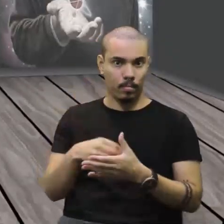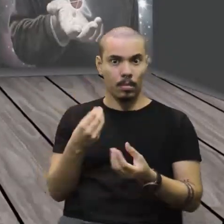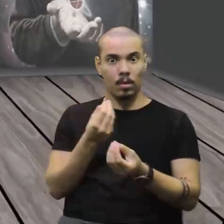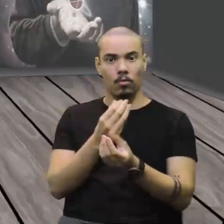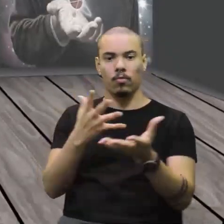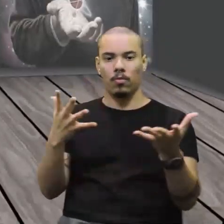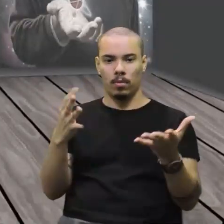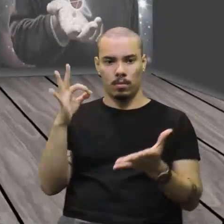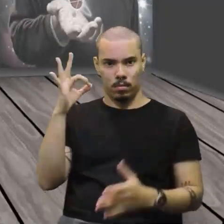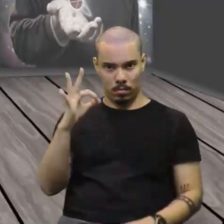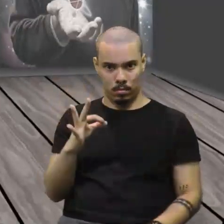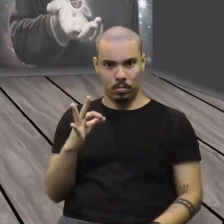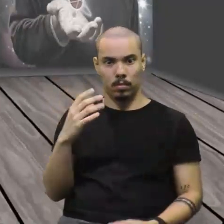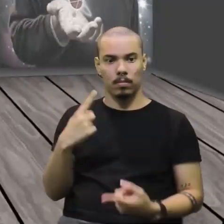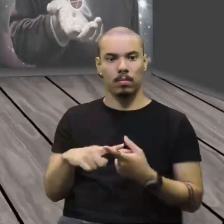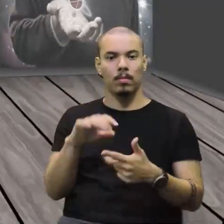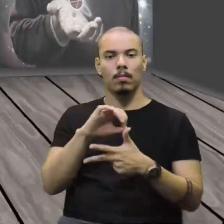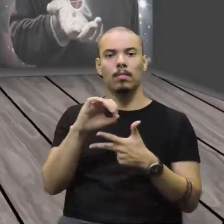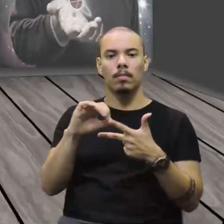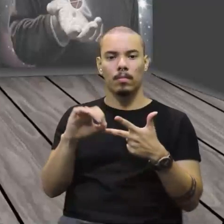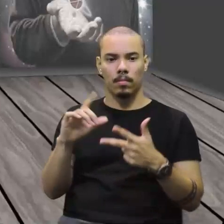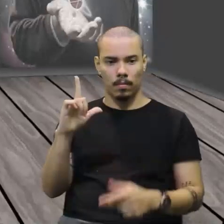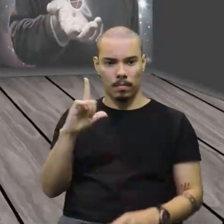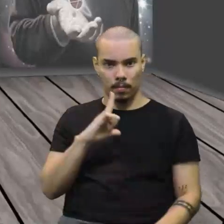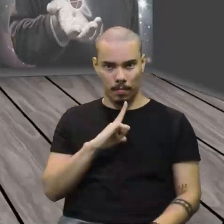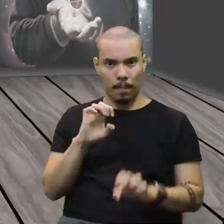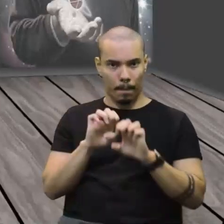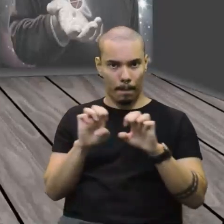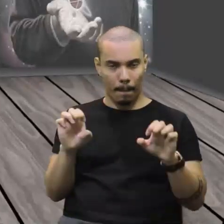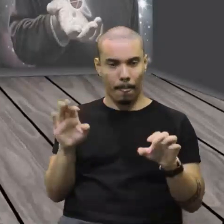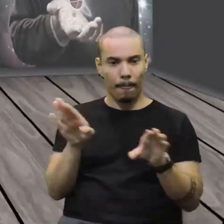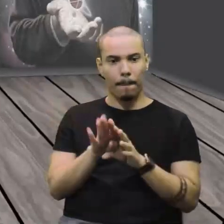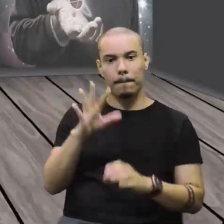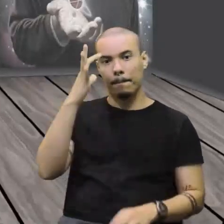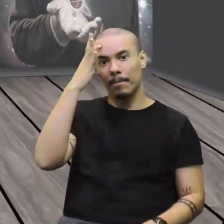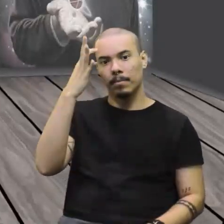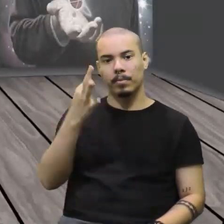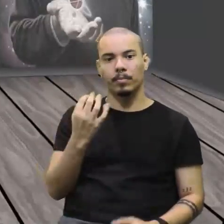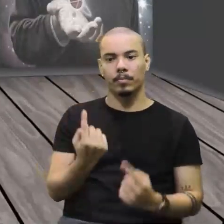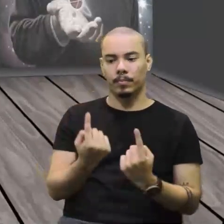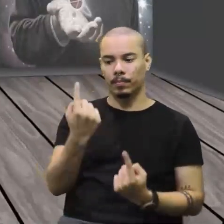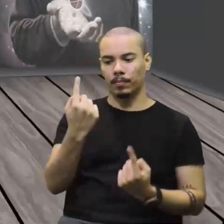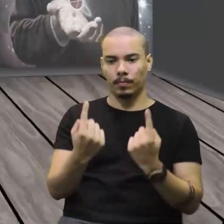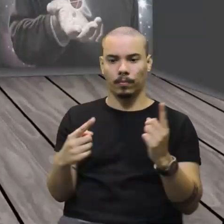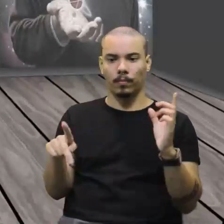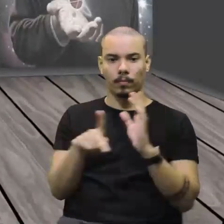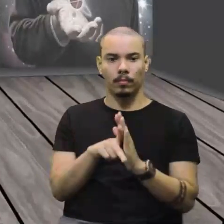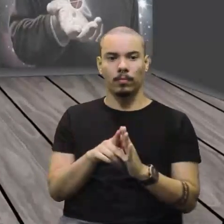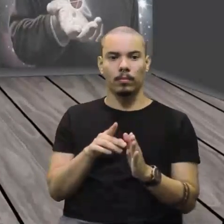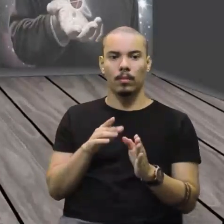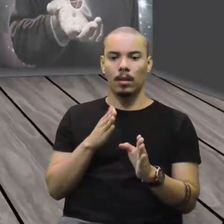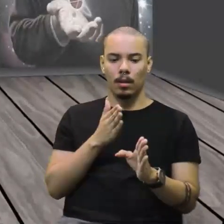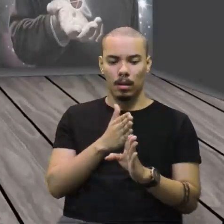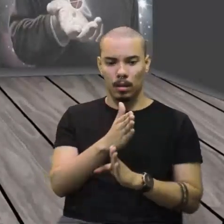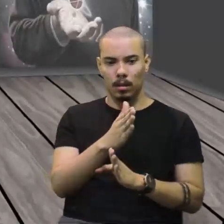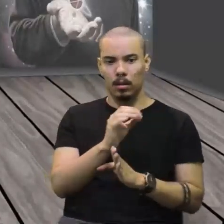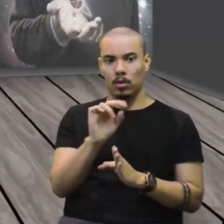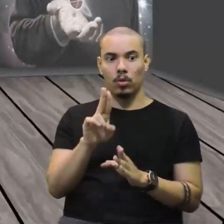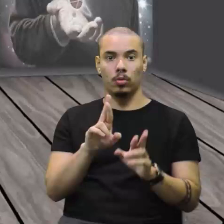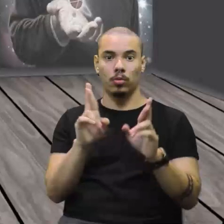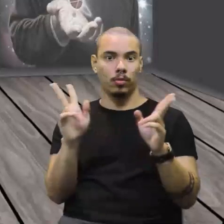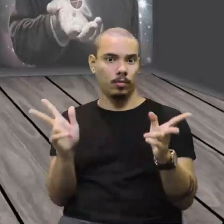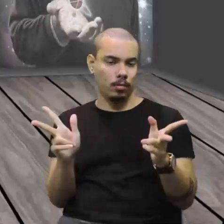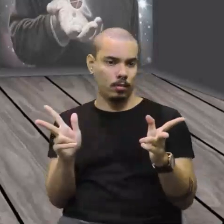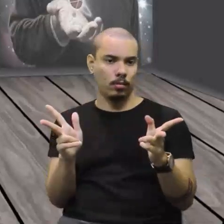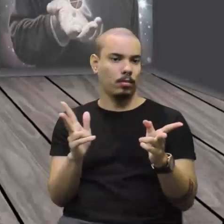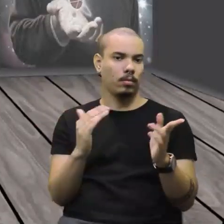que é dada, geralmente não é nem dada as equações, né? E entender essa proporcionalidade. Né? Isso. Mesma linha, se um aumenta do lado diferente da igualdade,